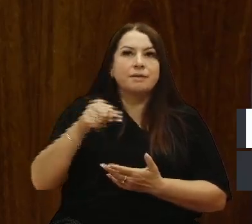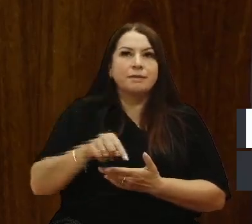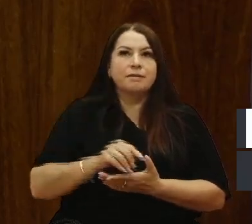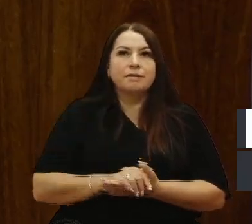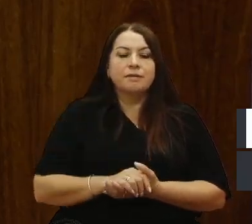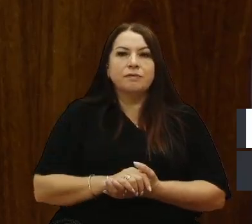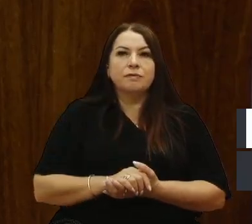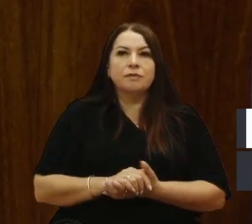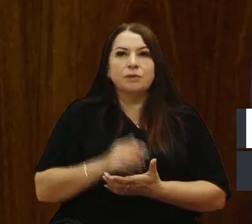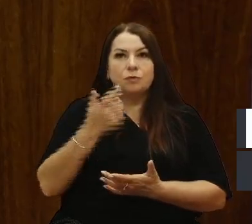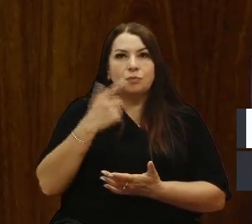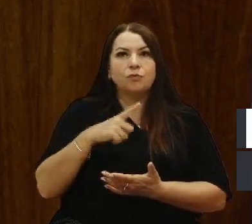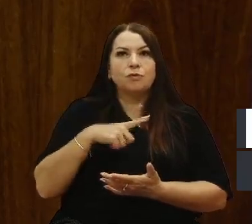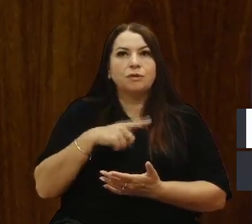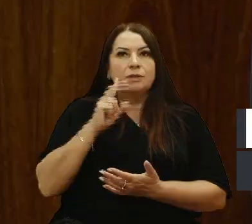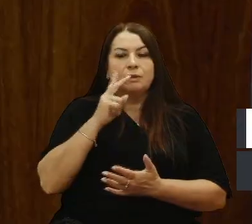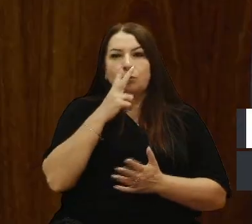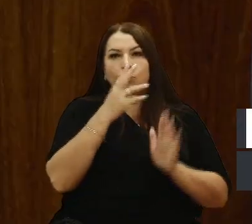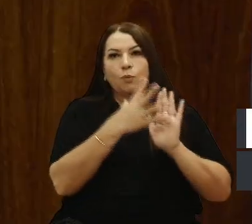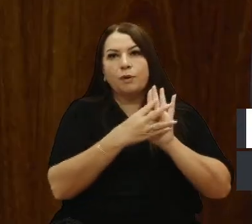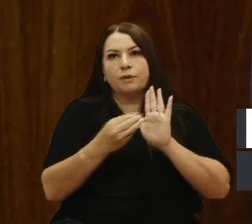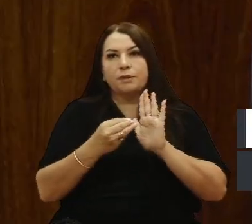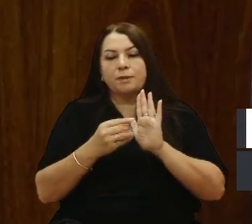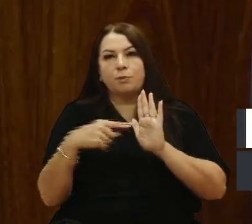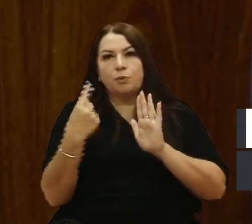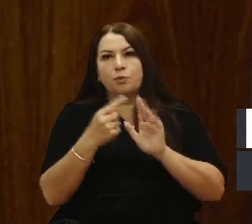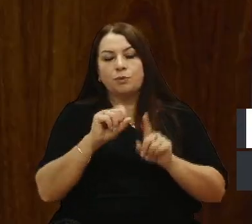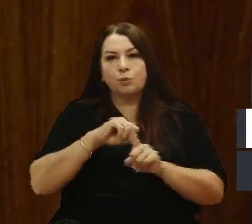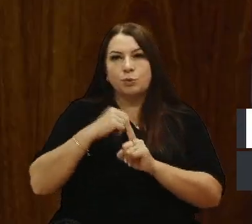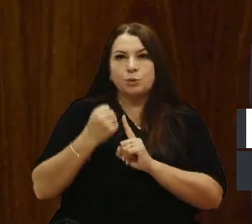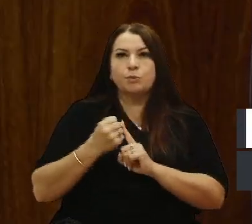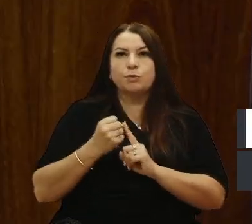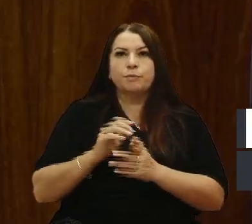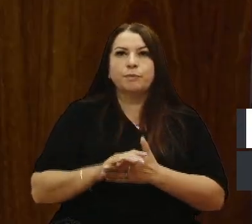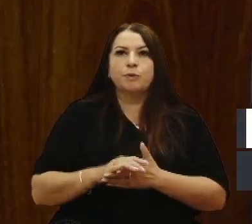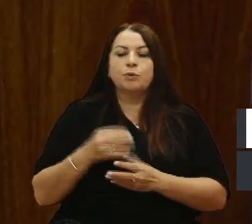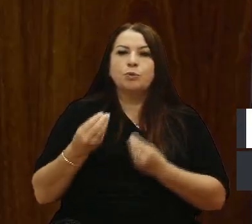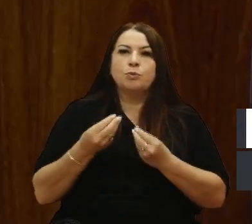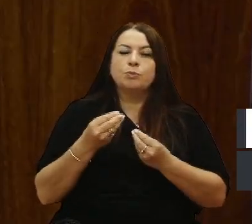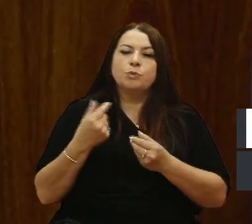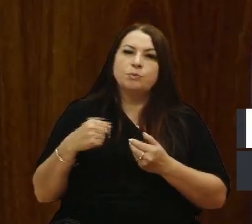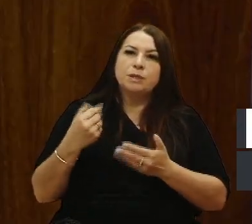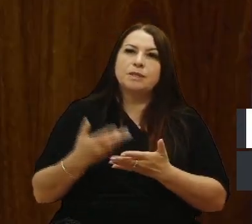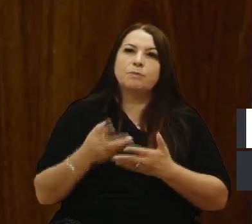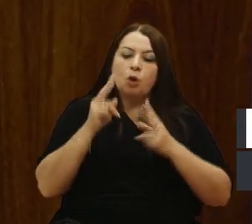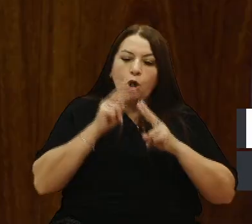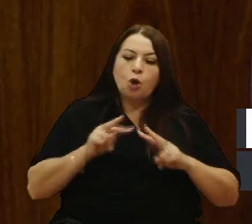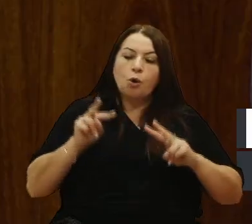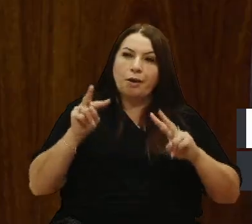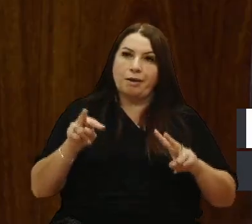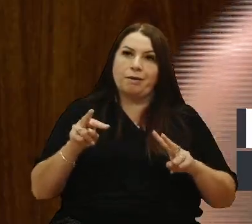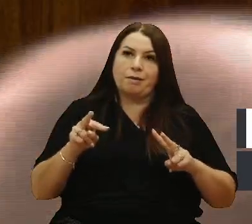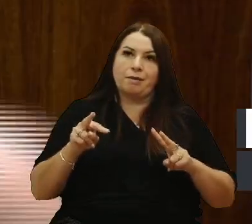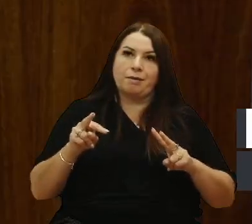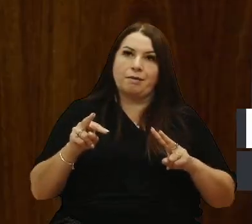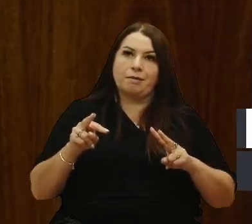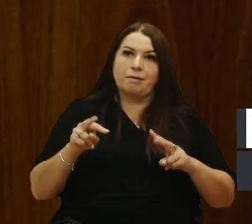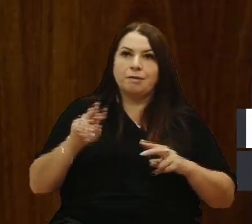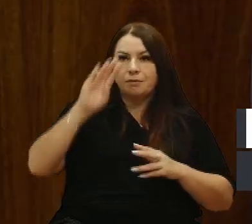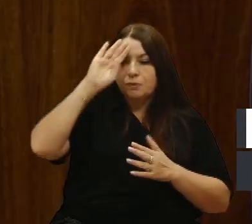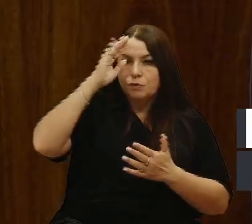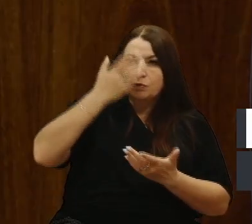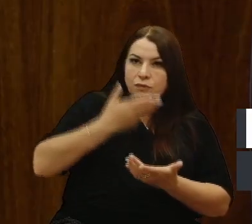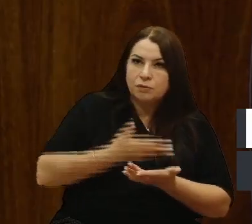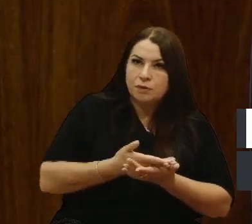grande, eu acho que tem que servir de exemplo para a nossa sociedade, de como que nós precisamos olhar para a questão das nossas crenças,